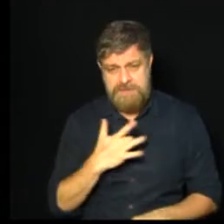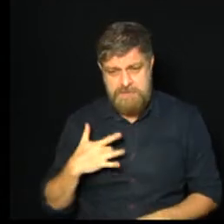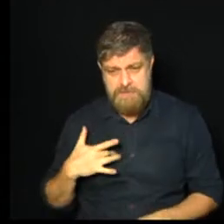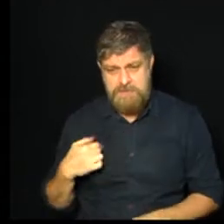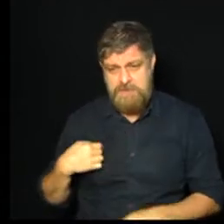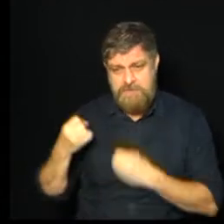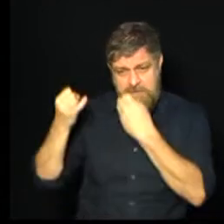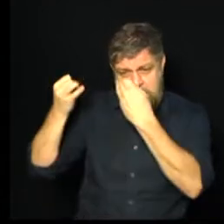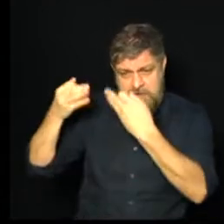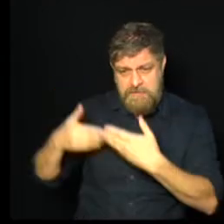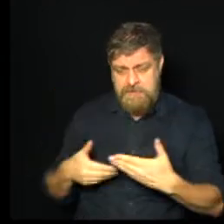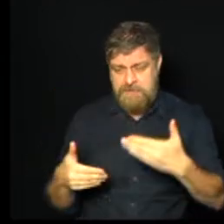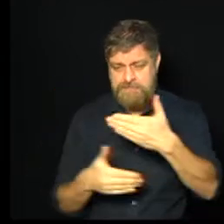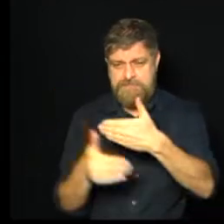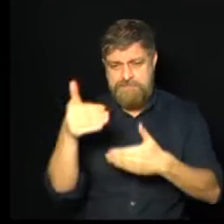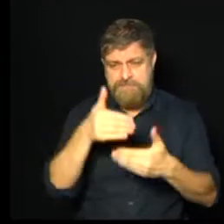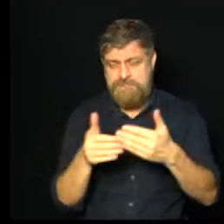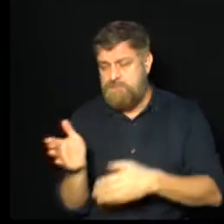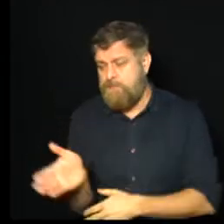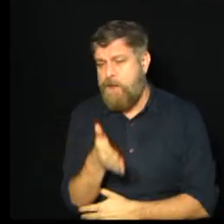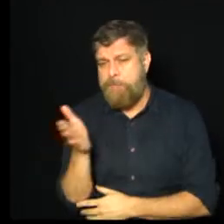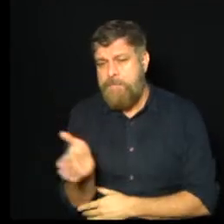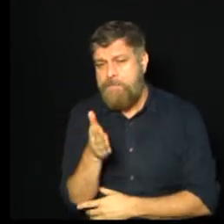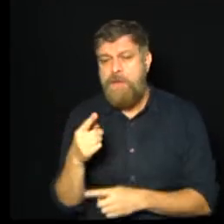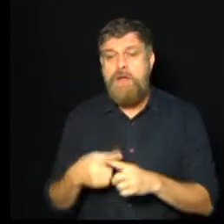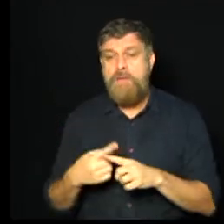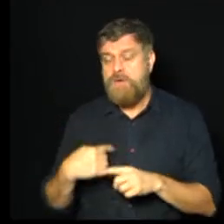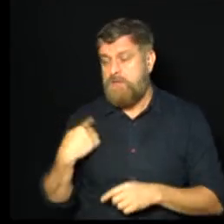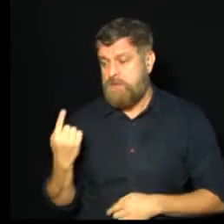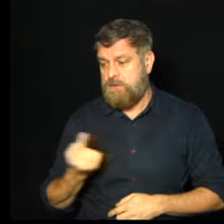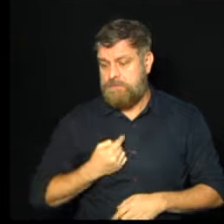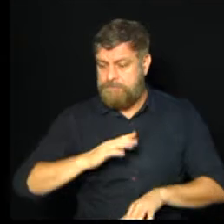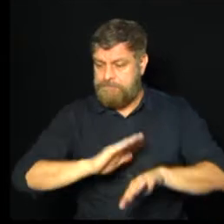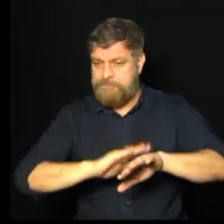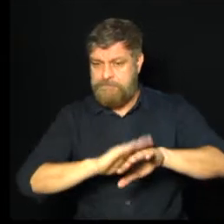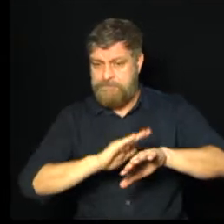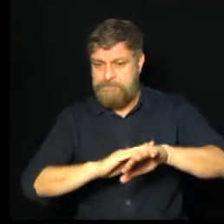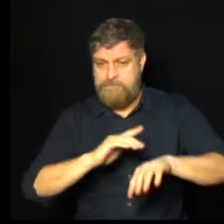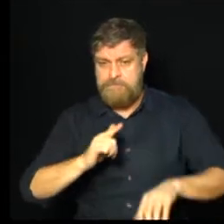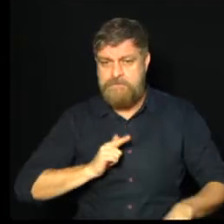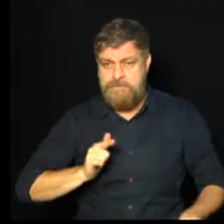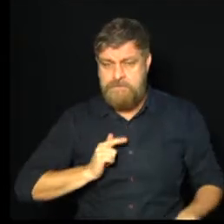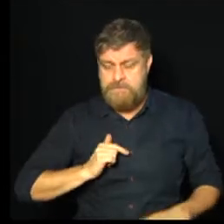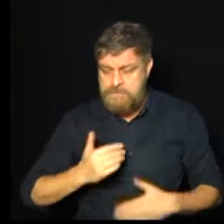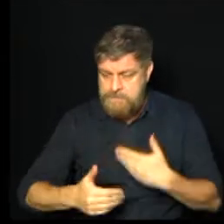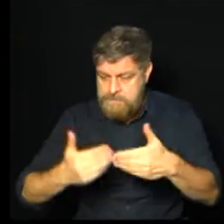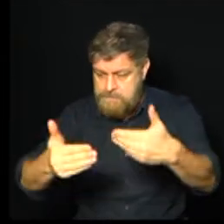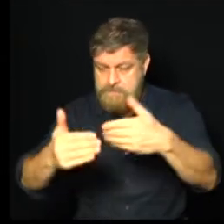próximos slides o motivo que nos trouxe a fazer esse ato, a esse tipo de processo.